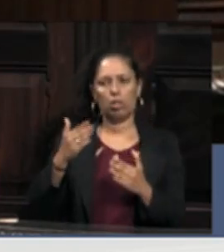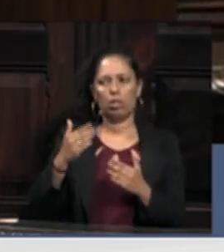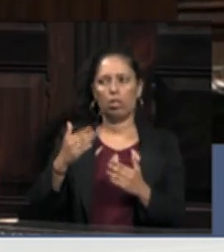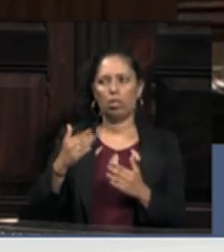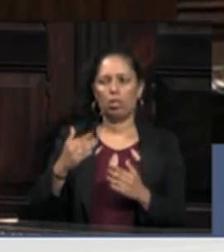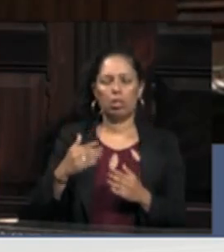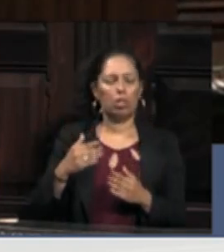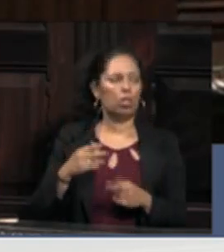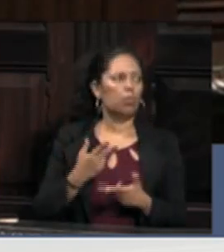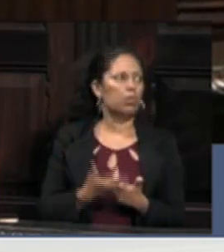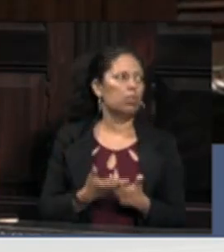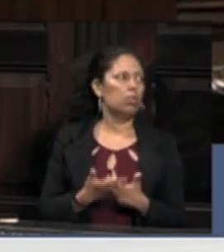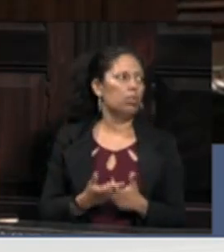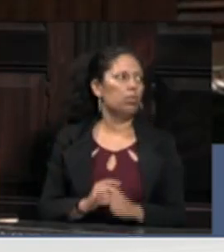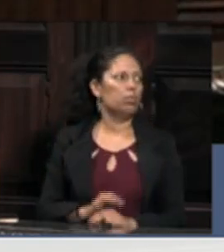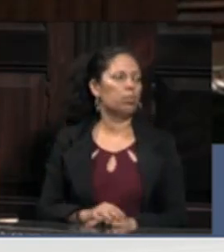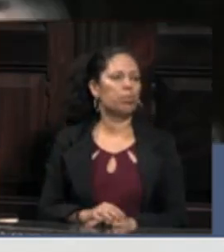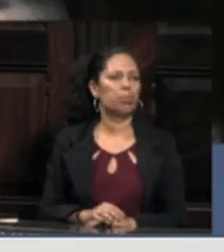e a paciência.